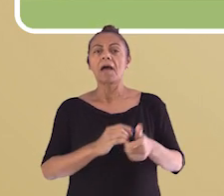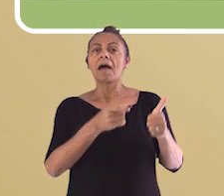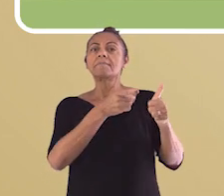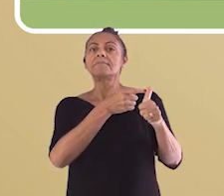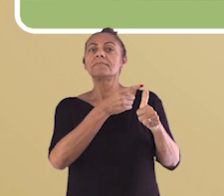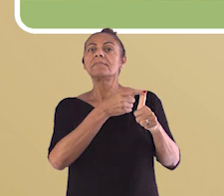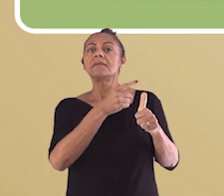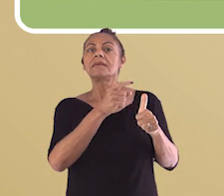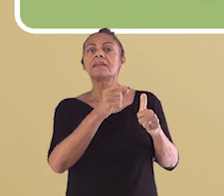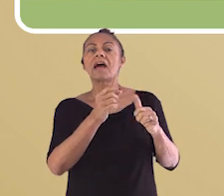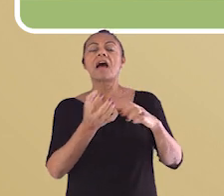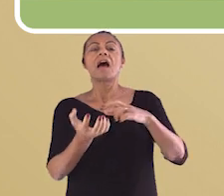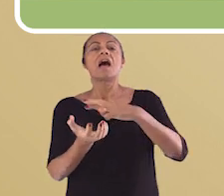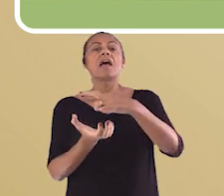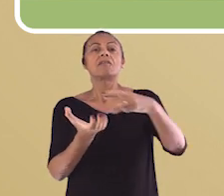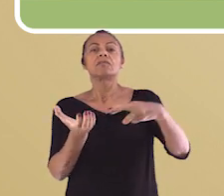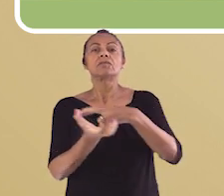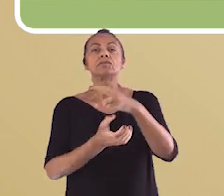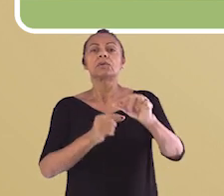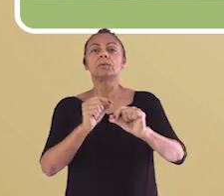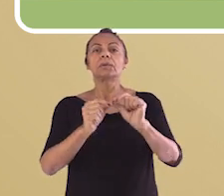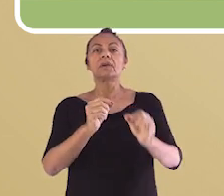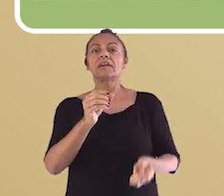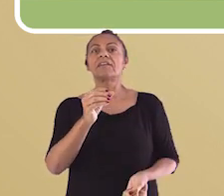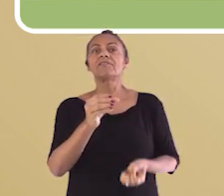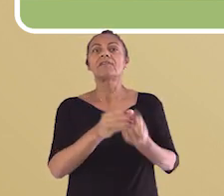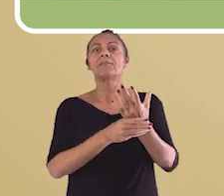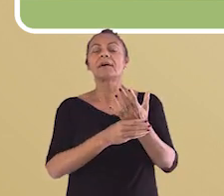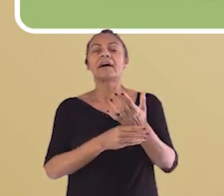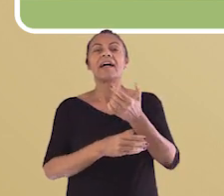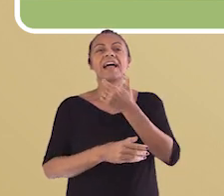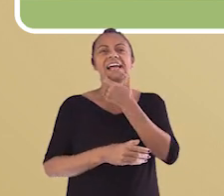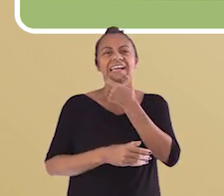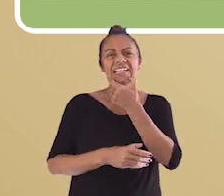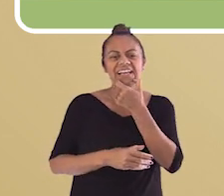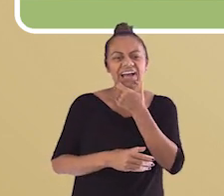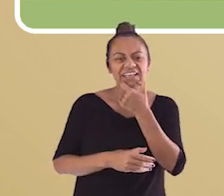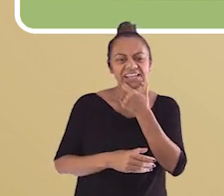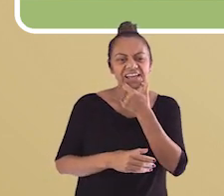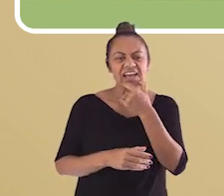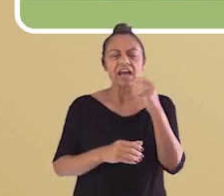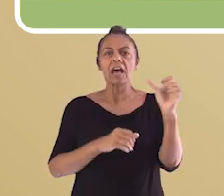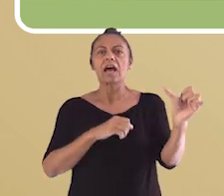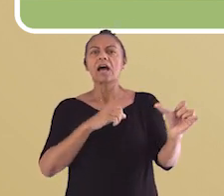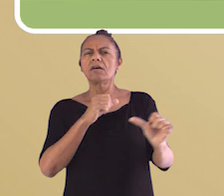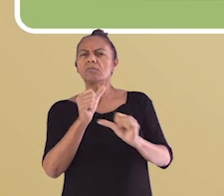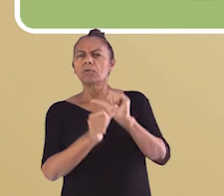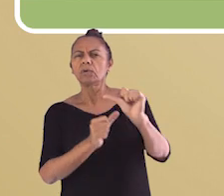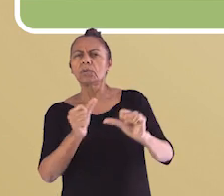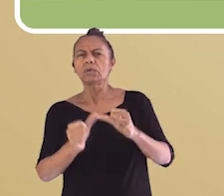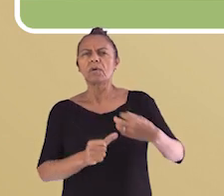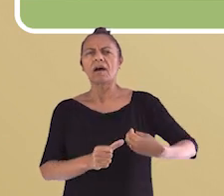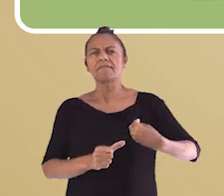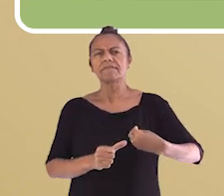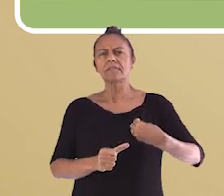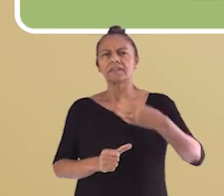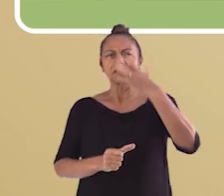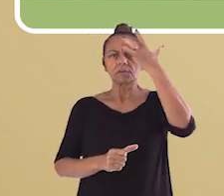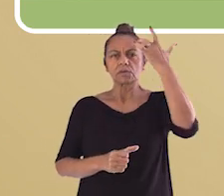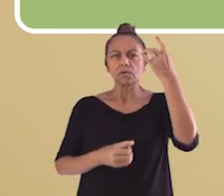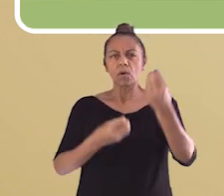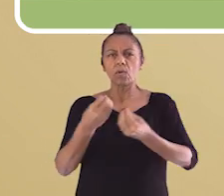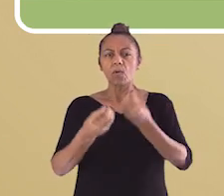surgiu na Inglaterra, com a criação e o uso da máquina a vapor, que mudou muito a forma como as pessoas faziam as